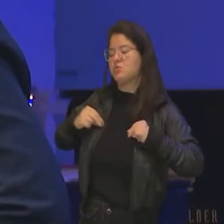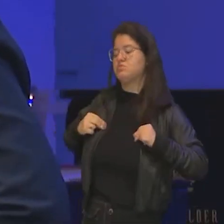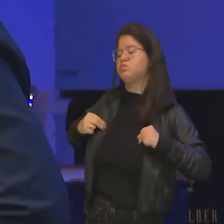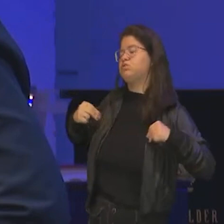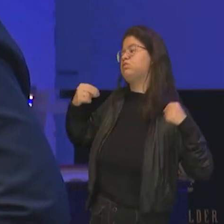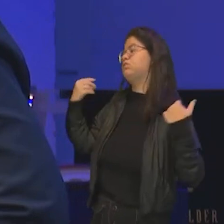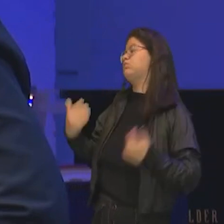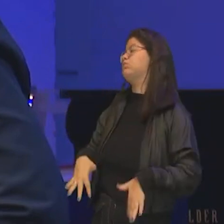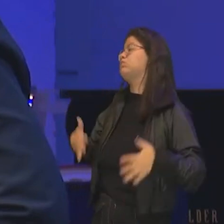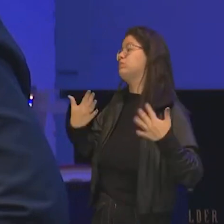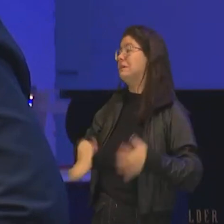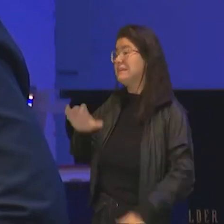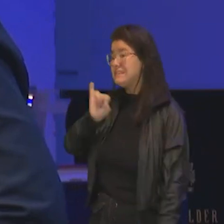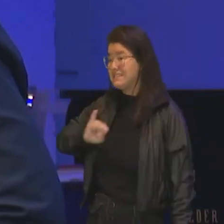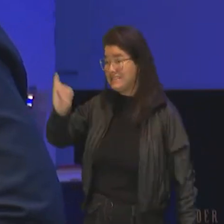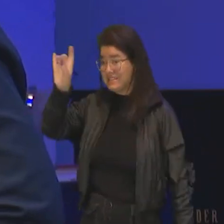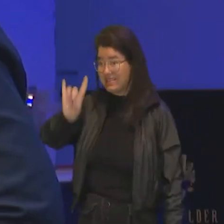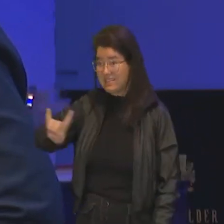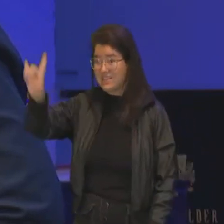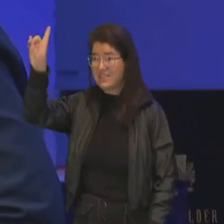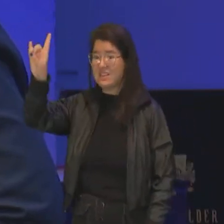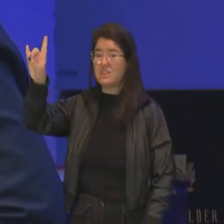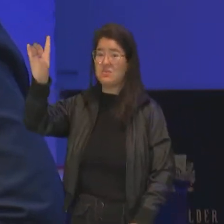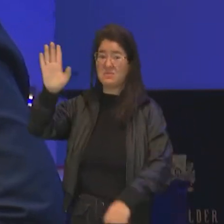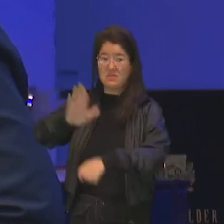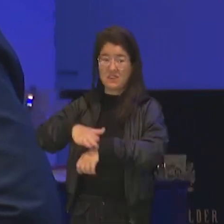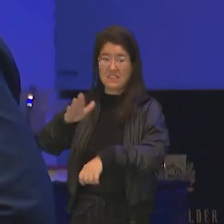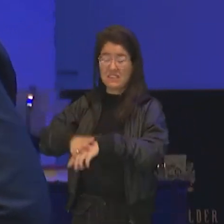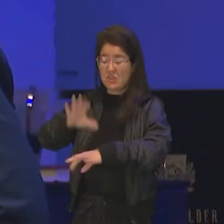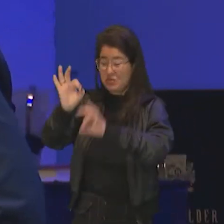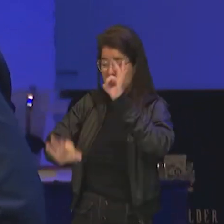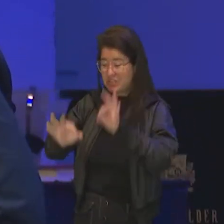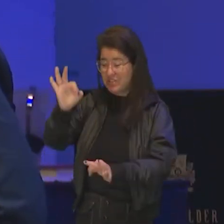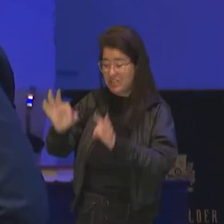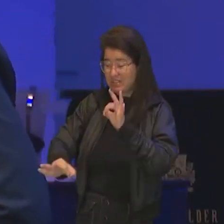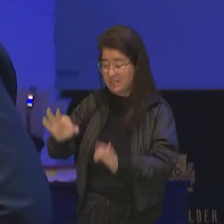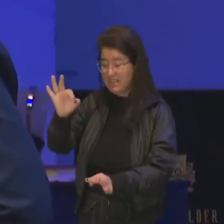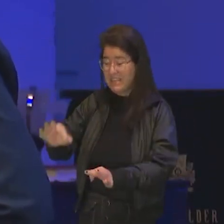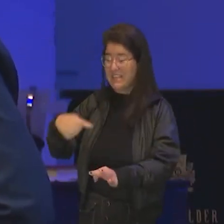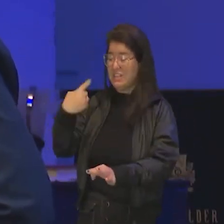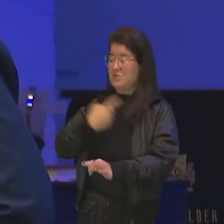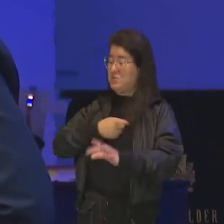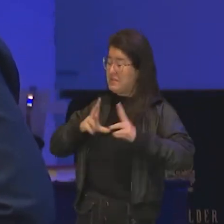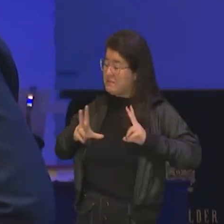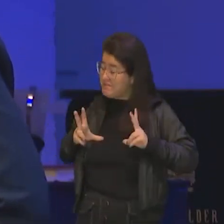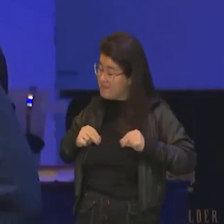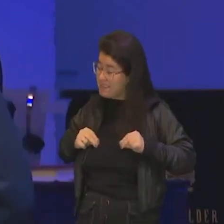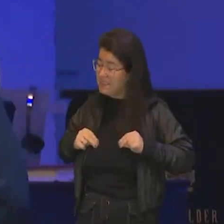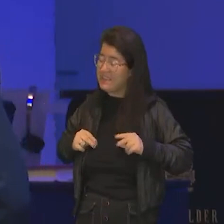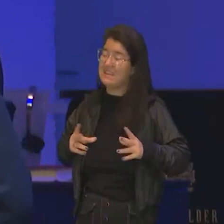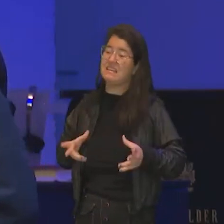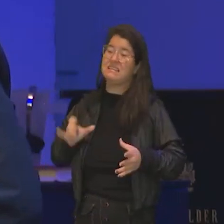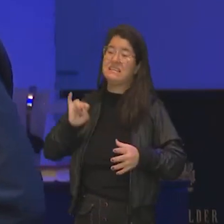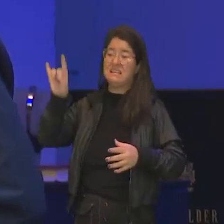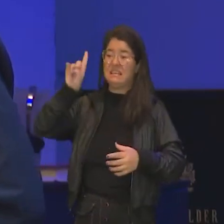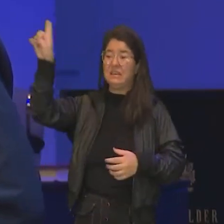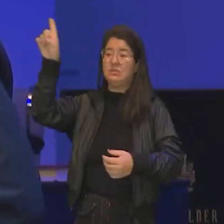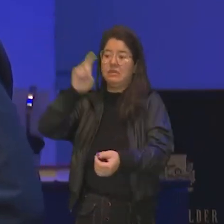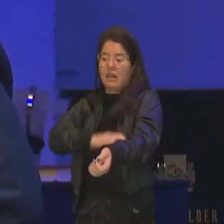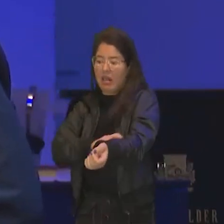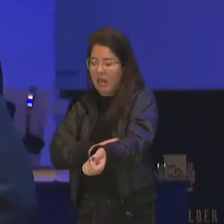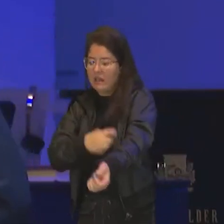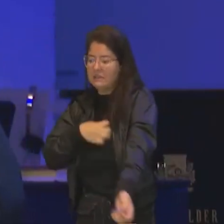se Deus fosse levar em conta tudo que nós fazemos e tudo que Ele, na sua ira, vamos dizer